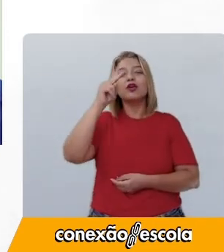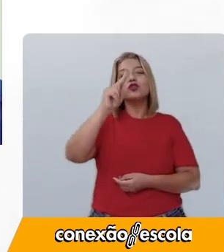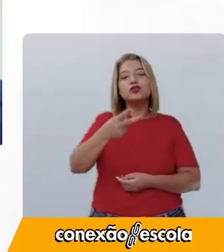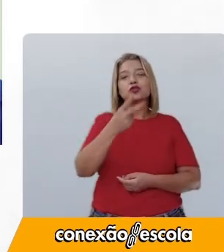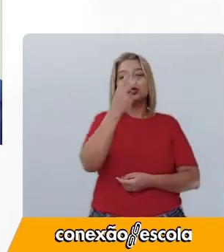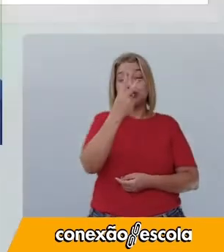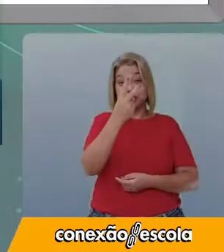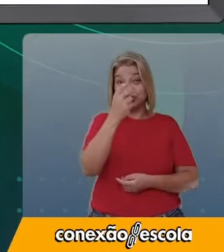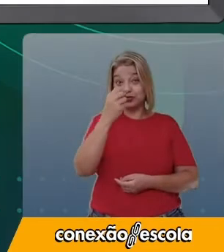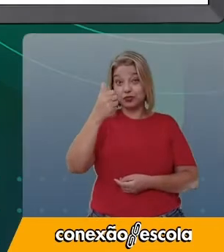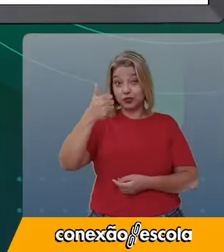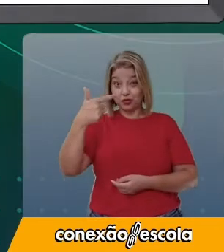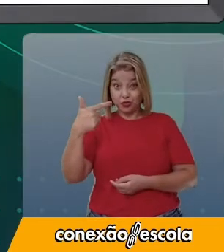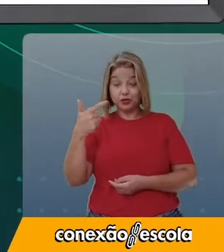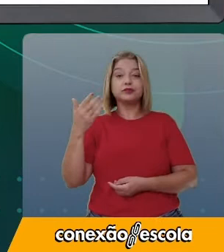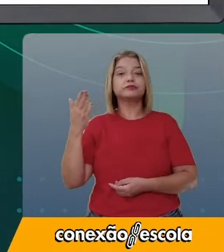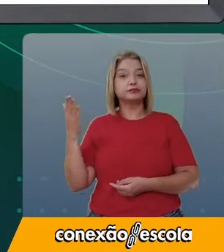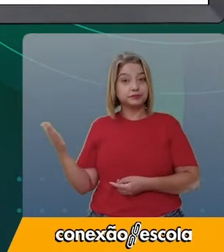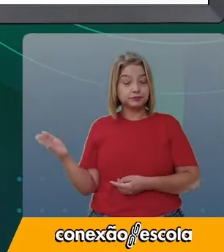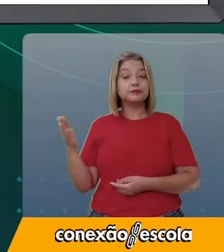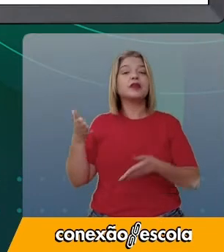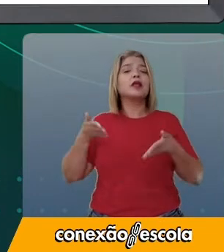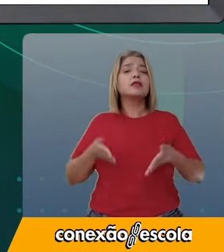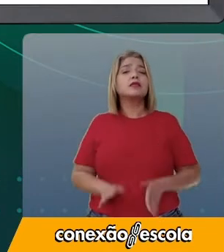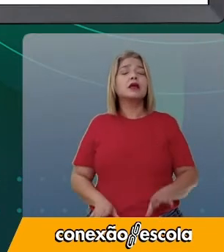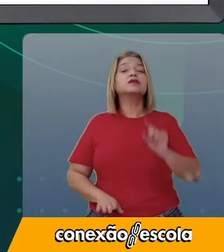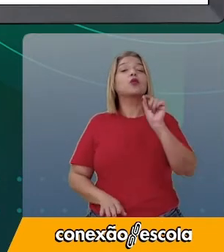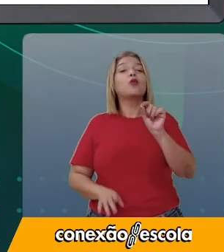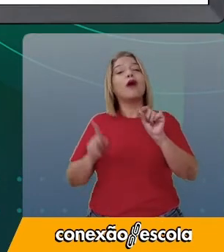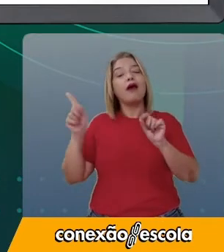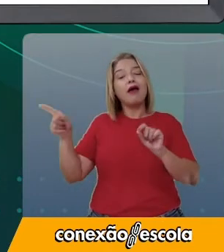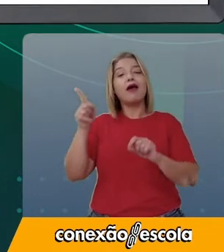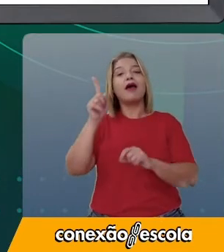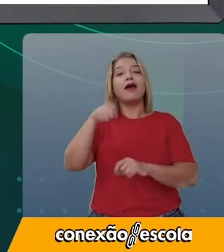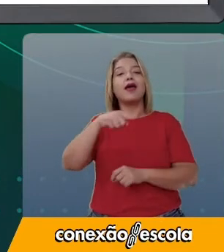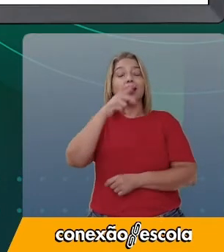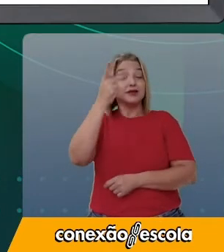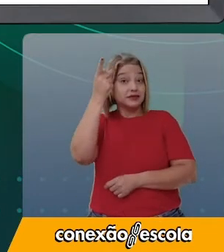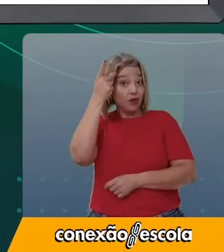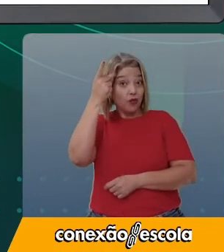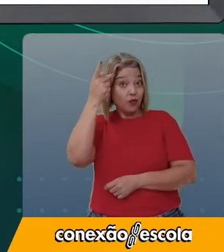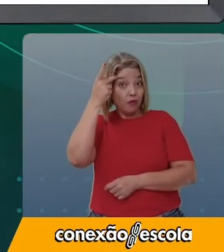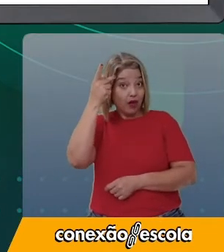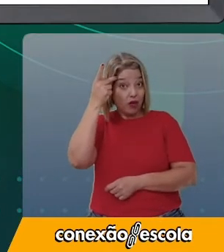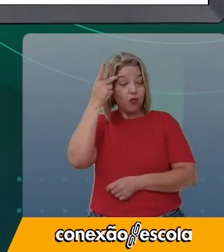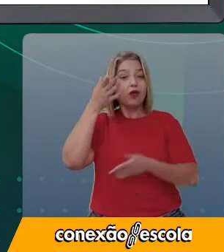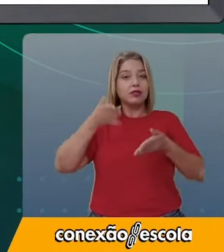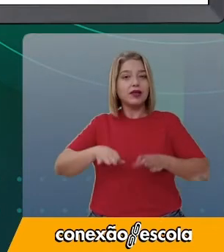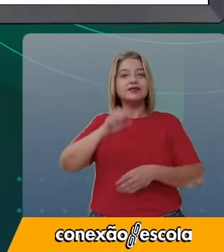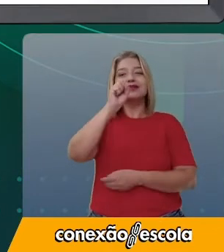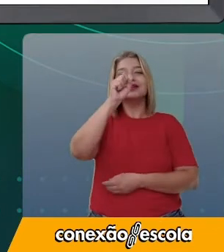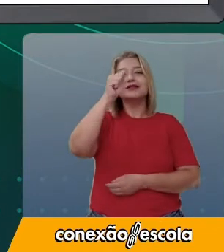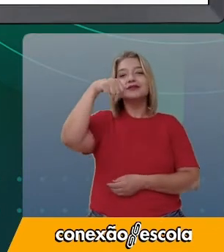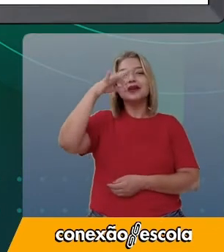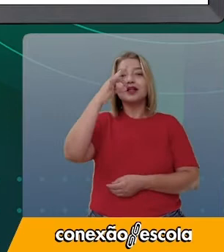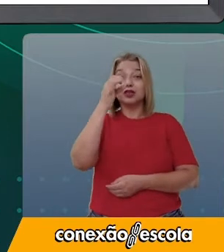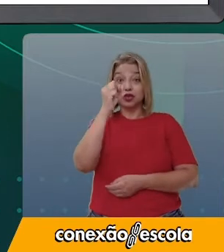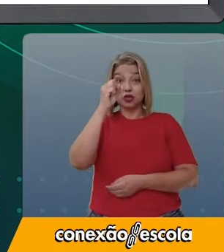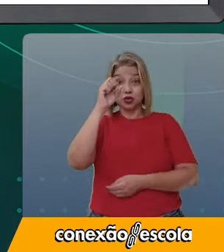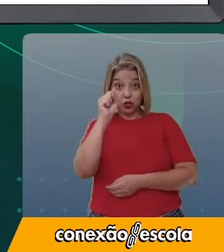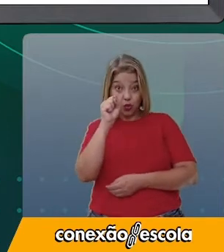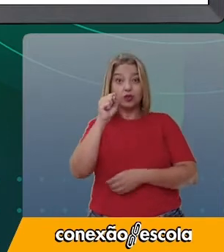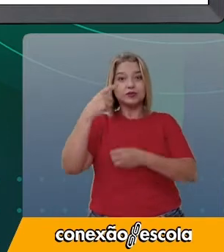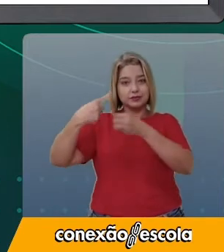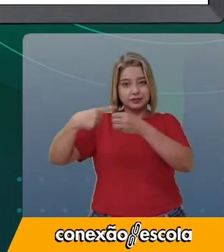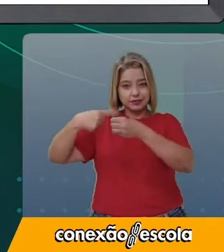premiado. E Pedro Bandeira nasceu na cidade de Santos, em São Paulo, no dia 9 de março do ano